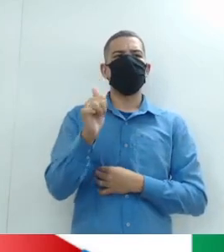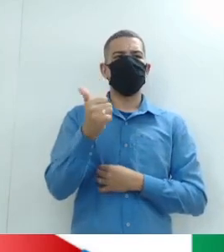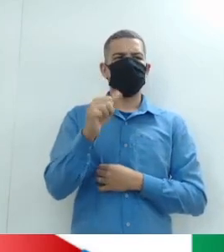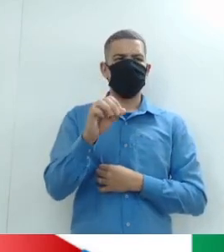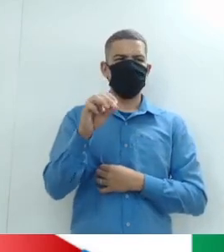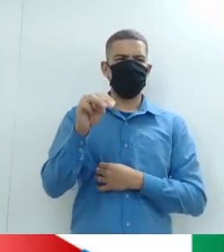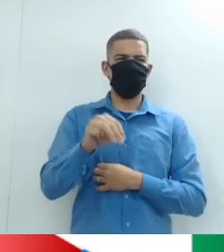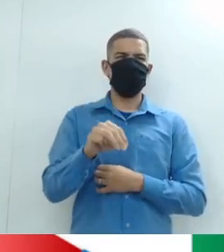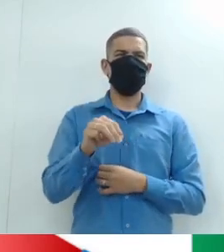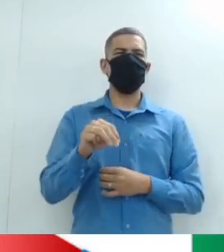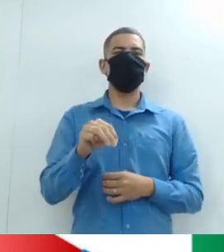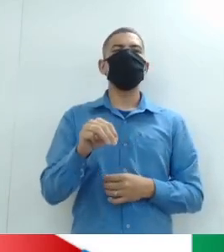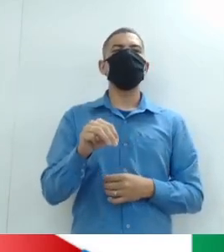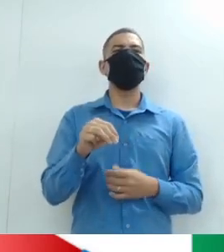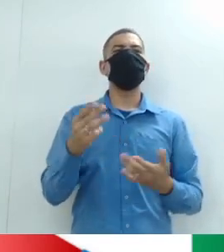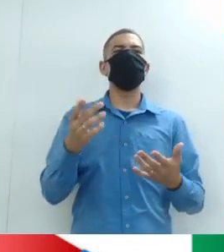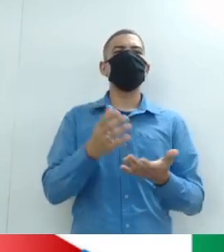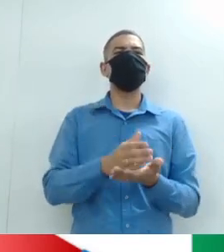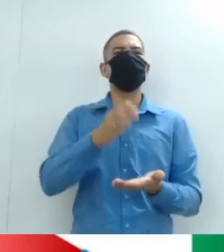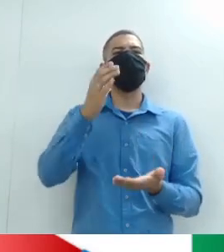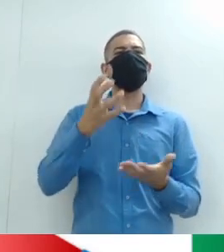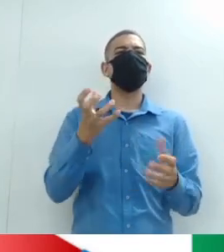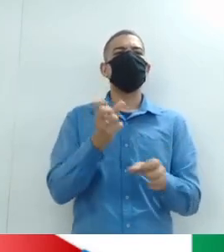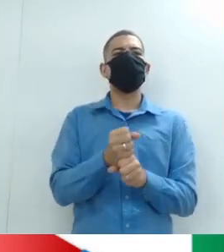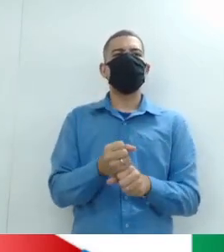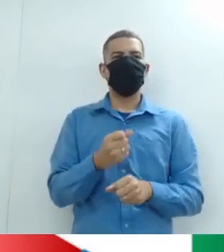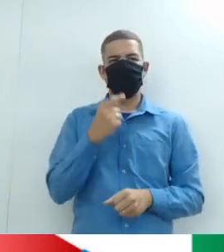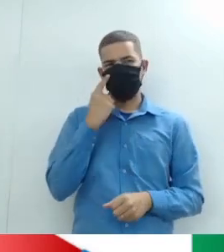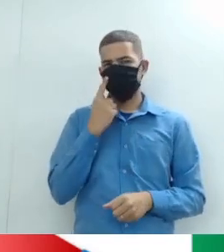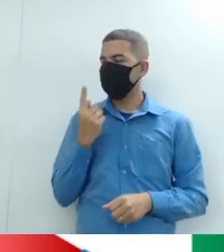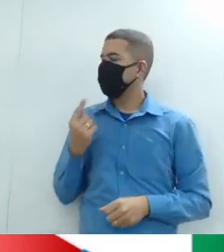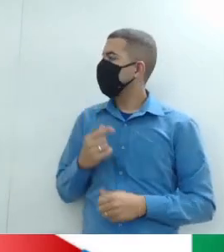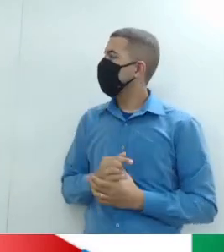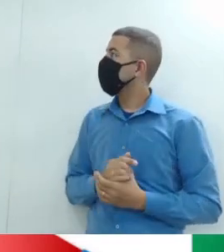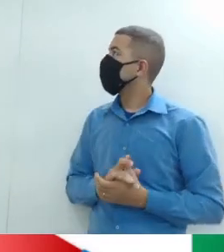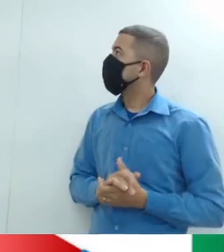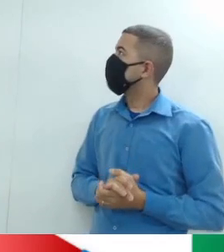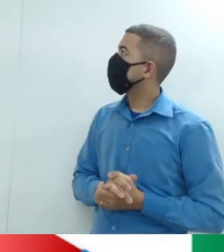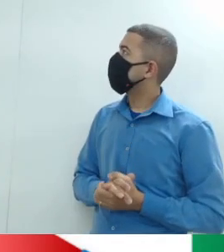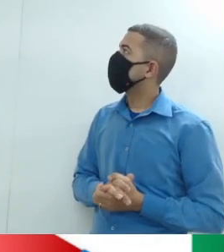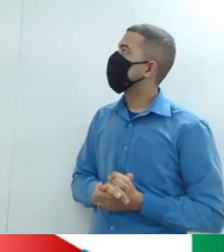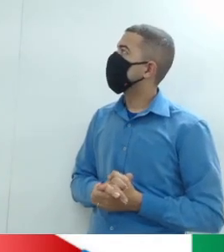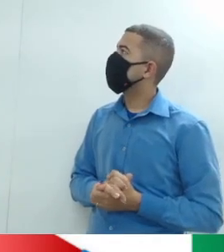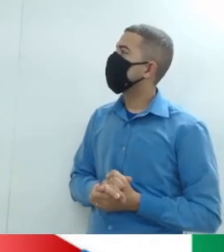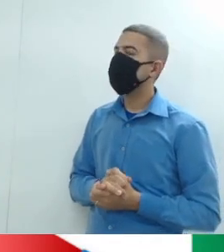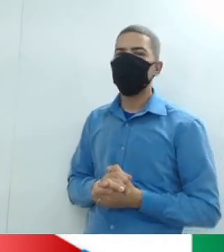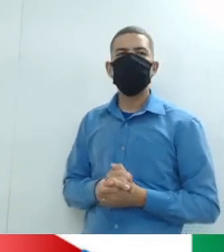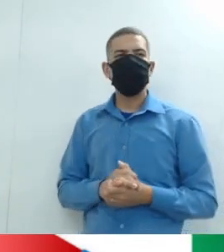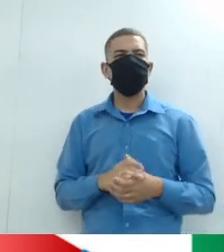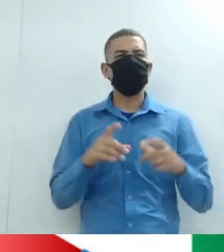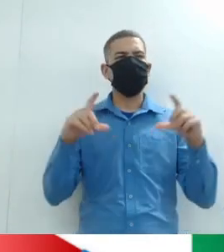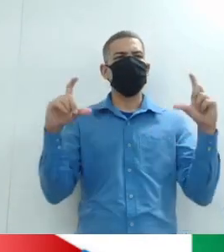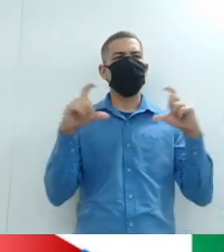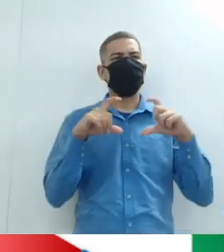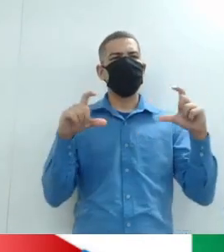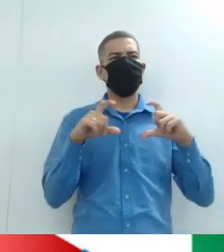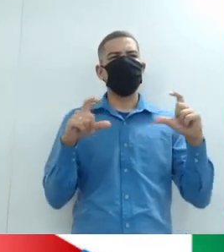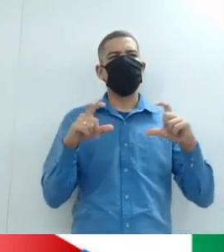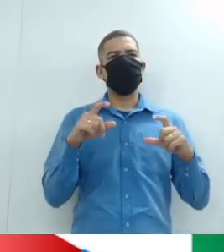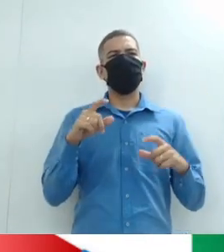é o volume desse reservatório? Vamos lá calcular rapidão, ó. Π vezes raio ao quadrado vezes altura. Π